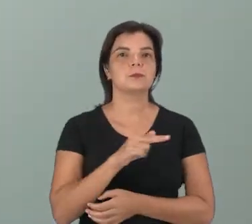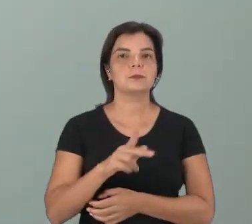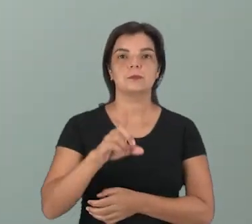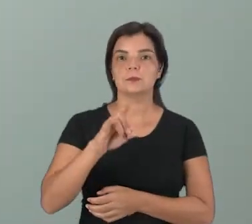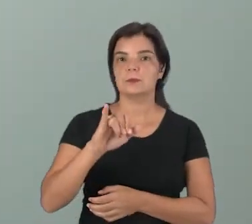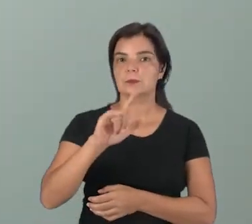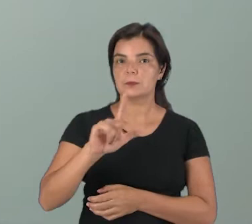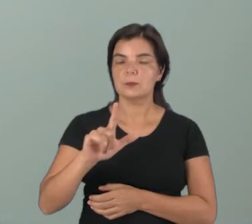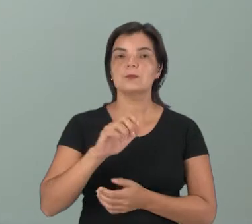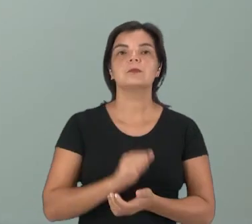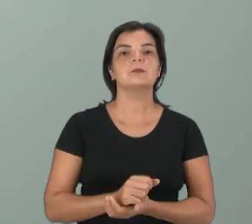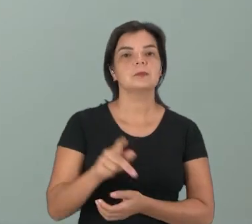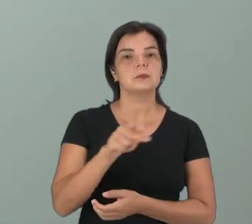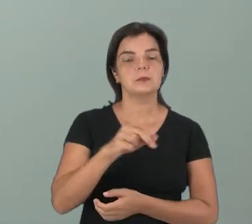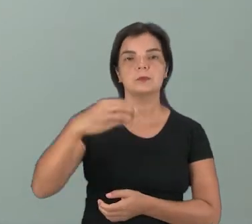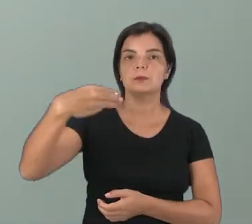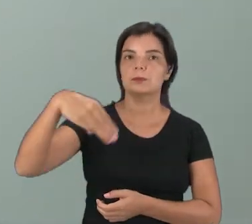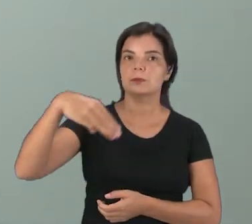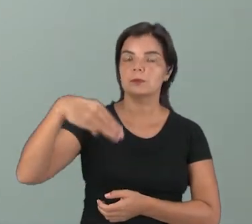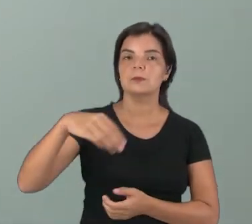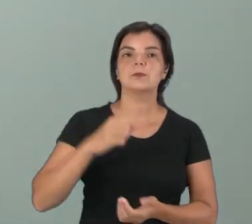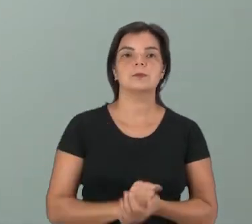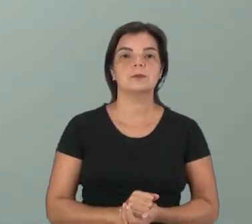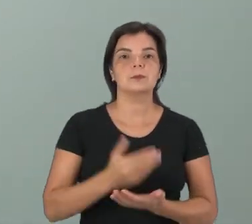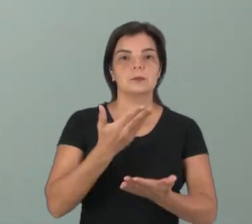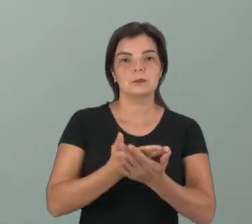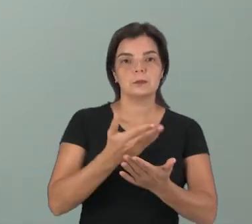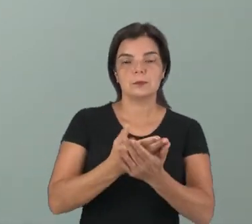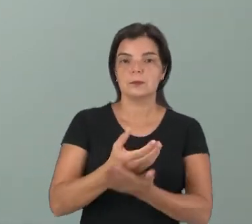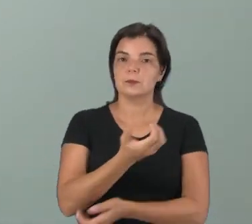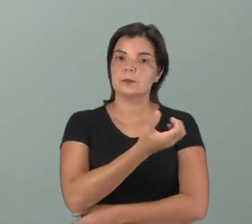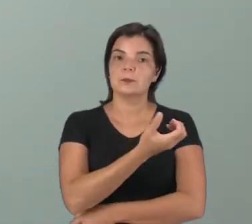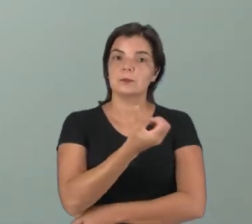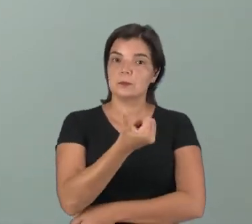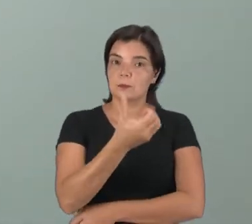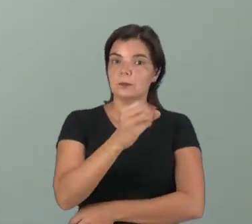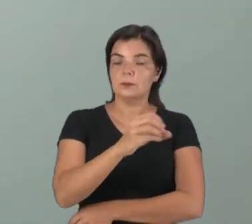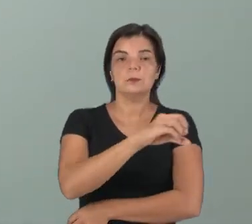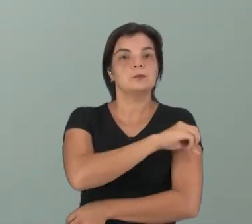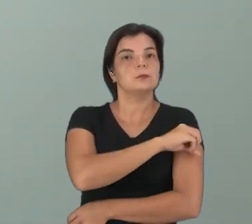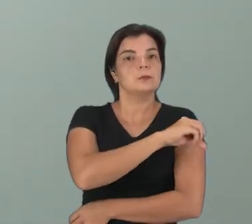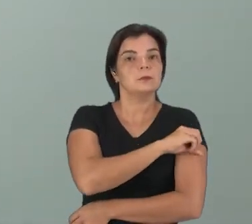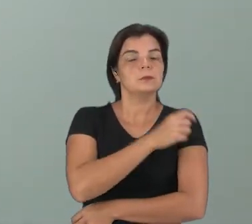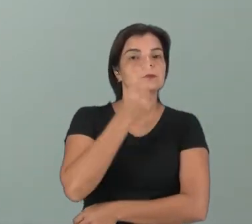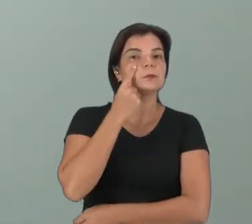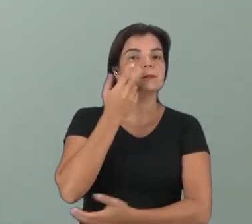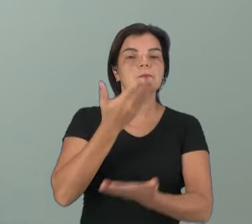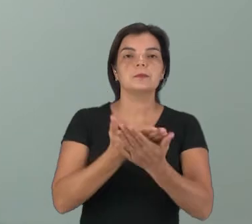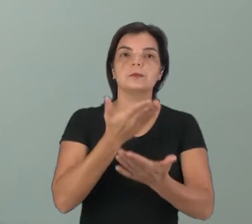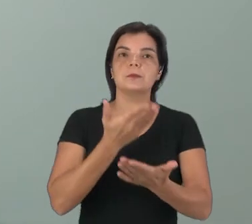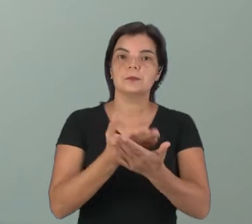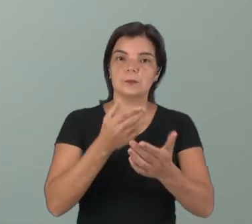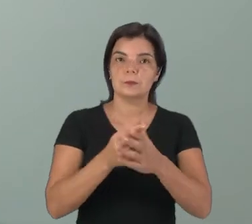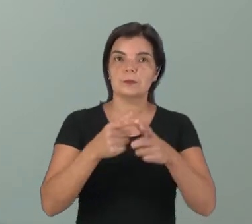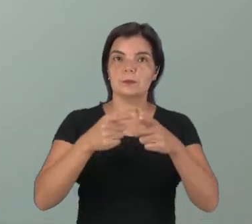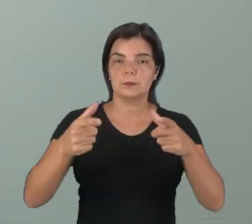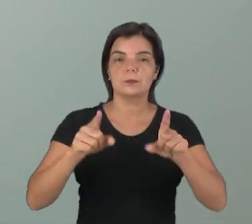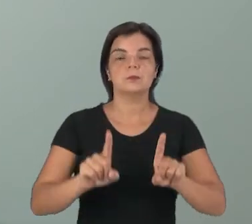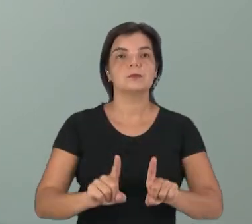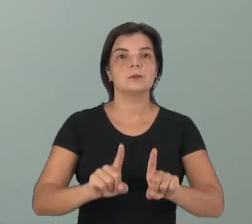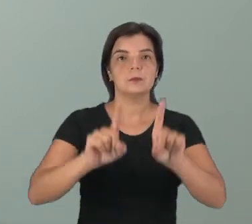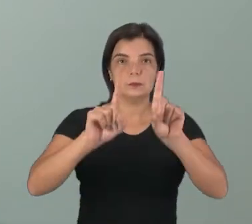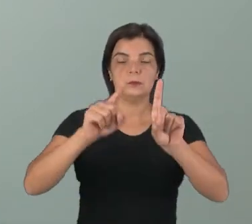sou a professora Euclidiane, de Matemática. Essa é a nossa aula 10 do nono ano e hoje nós iremos estudar grandezas